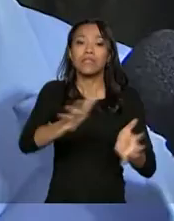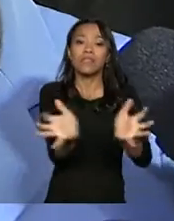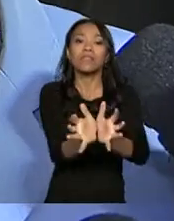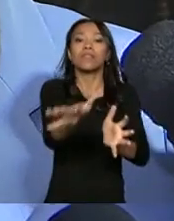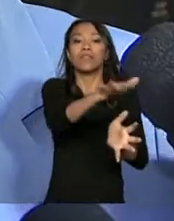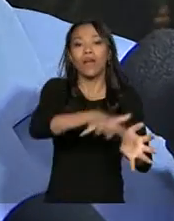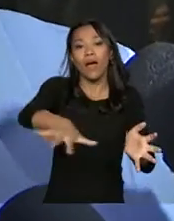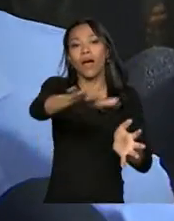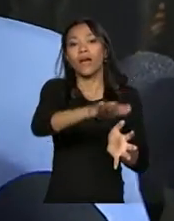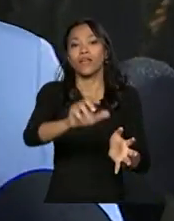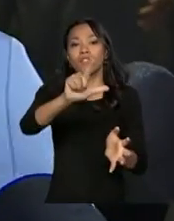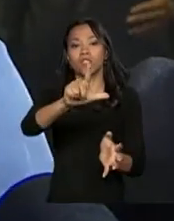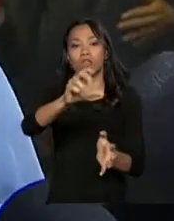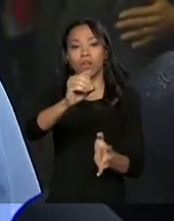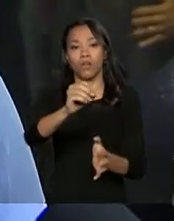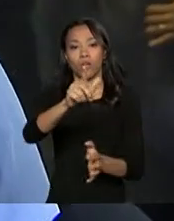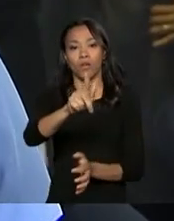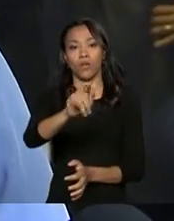quando a gente chama